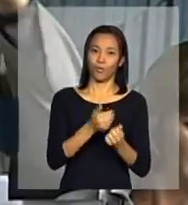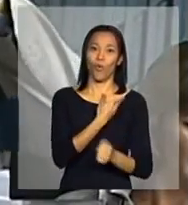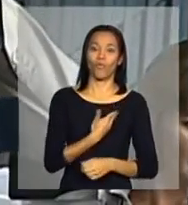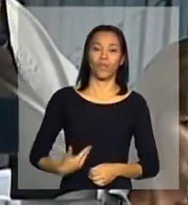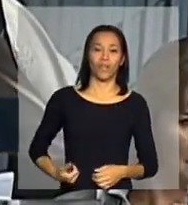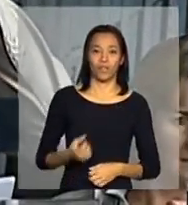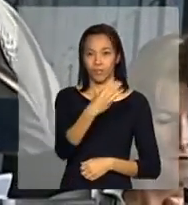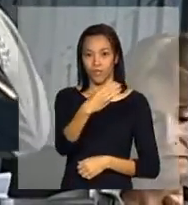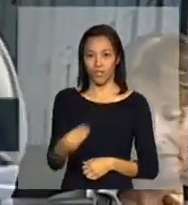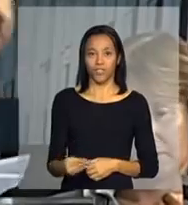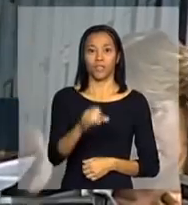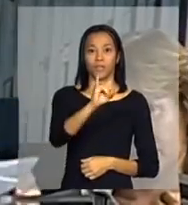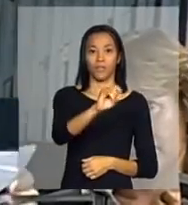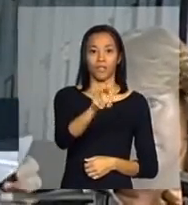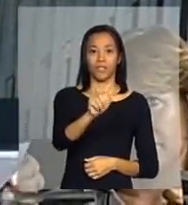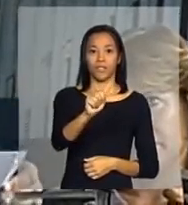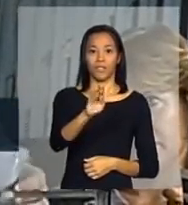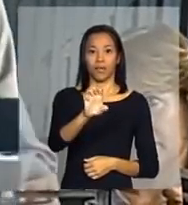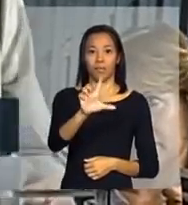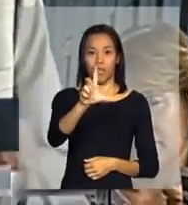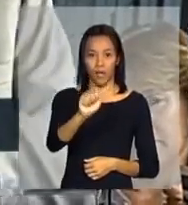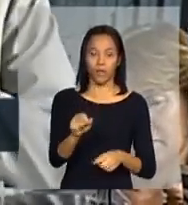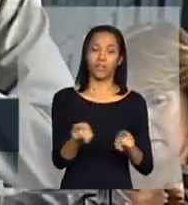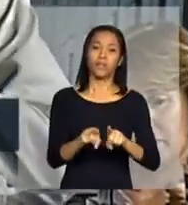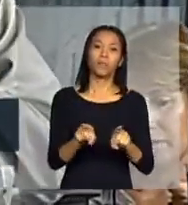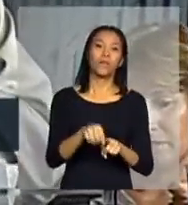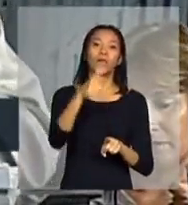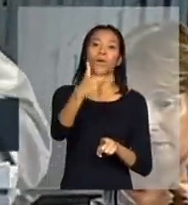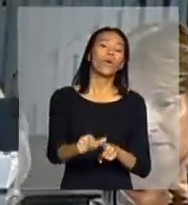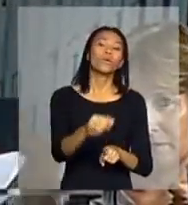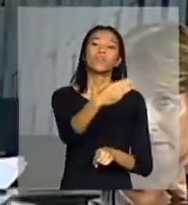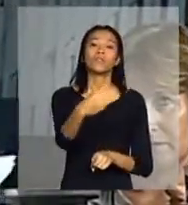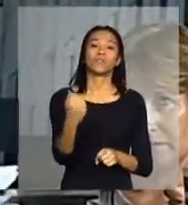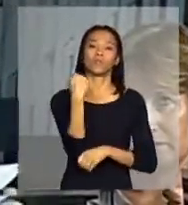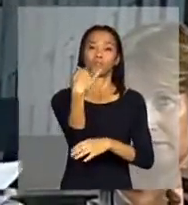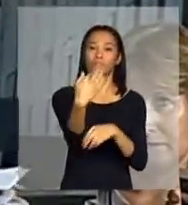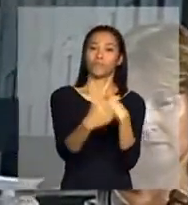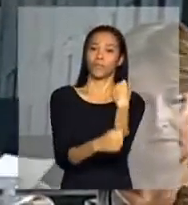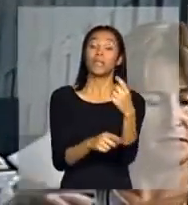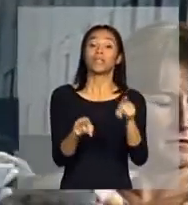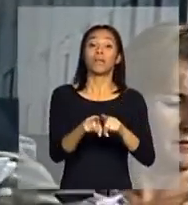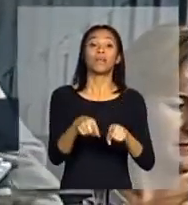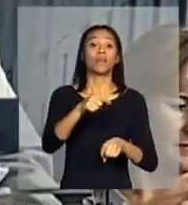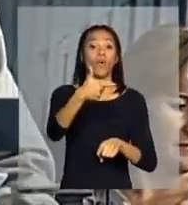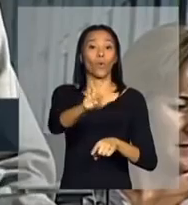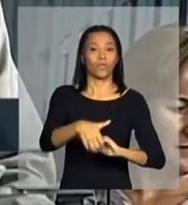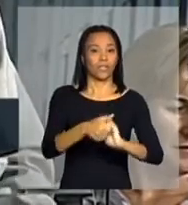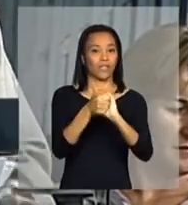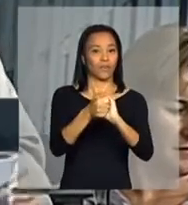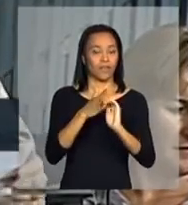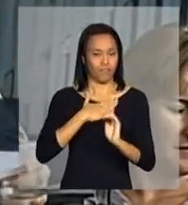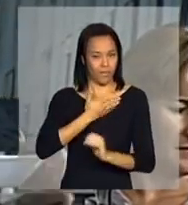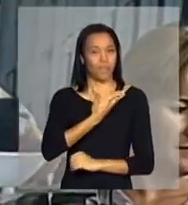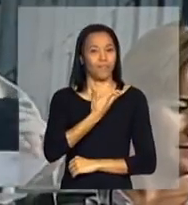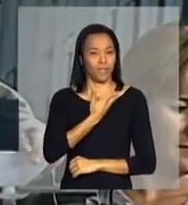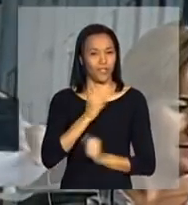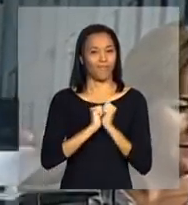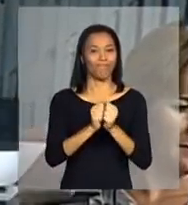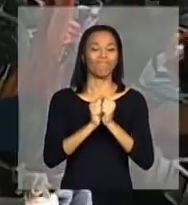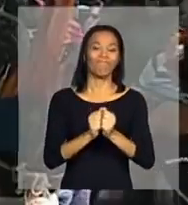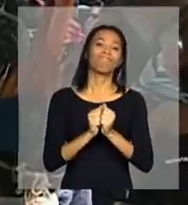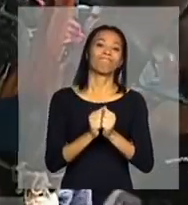ministra Isabela Teixeira, ministra de Estado do Meio Ambiente. Saudar também minha amiga, querida